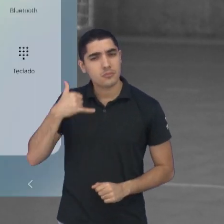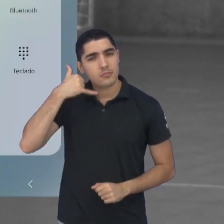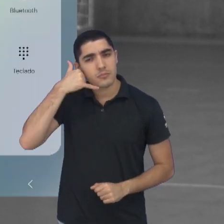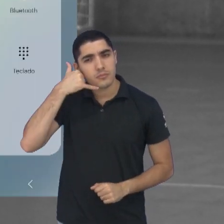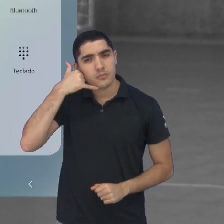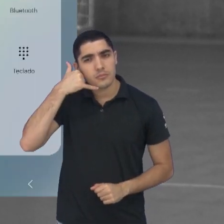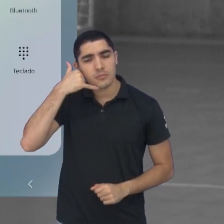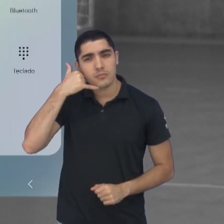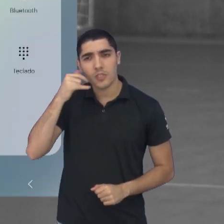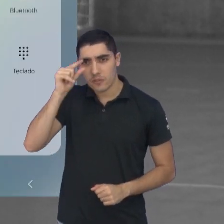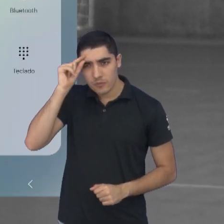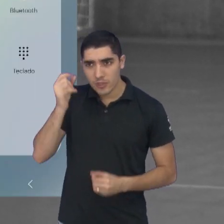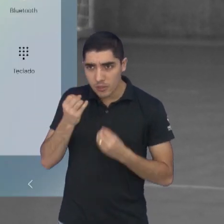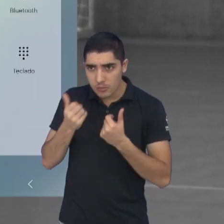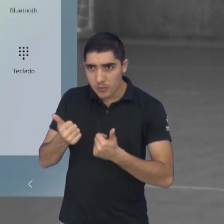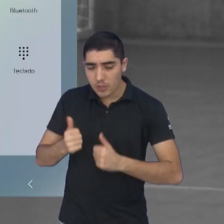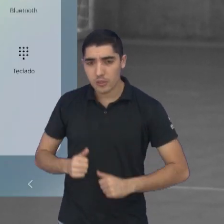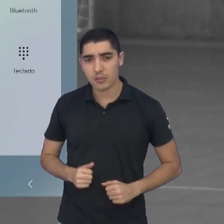Fala Vieira.